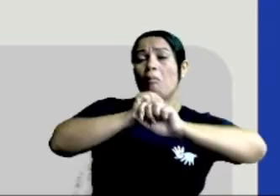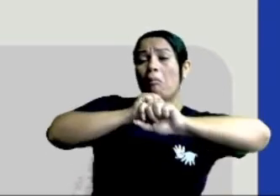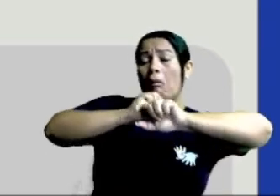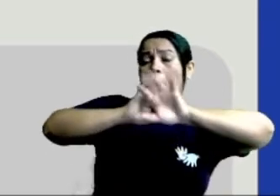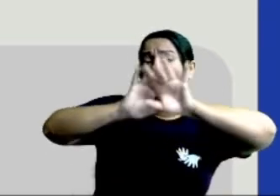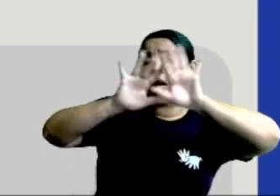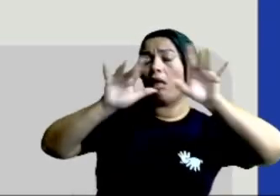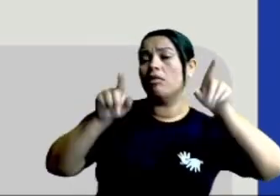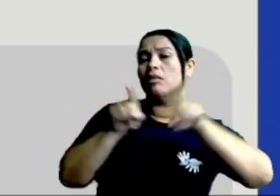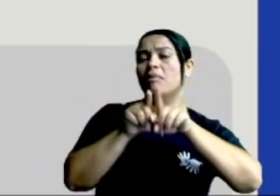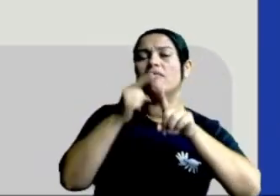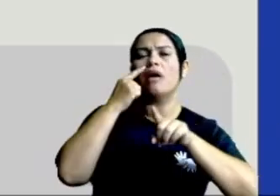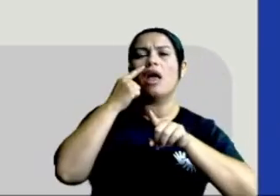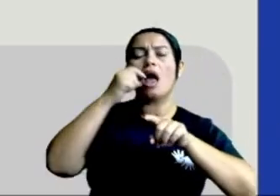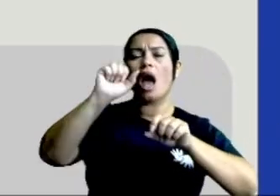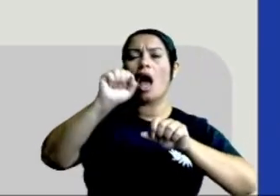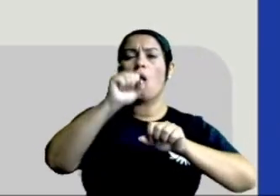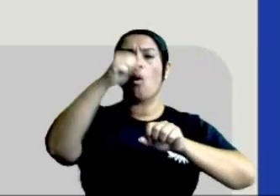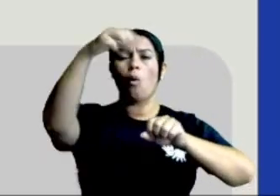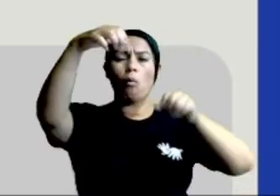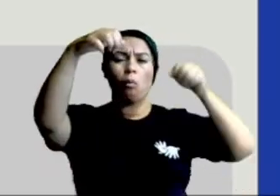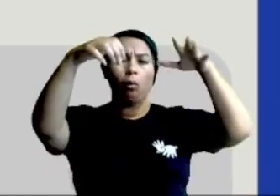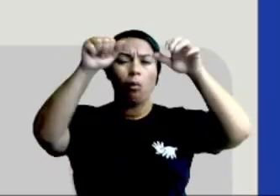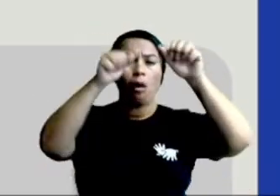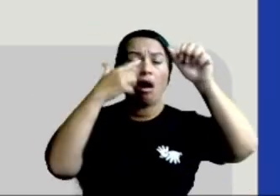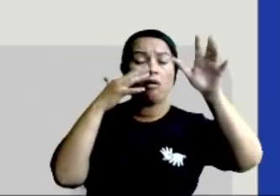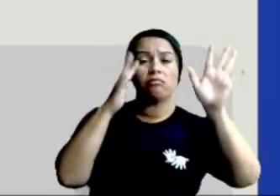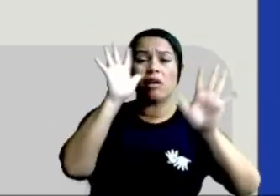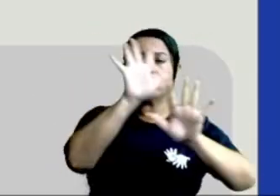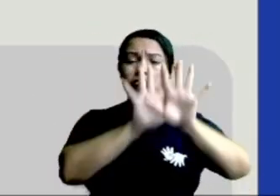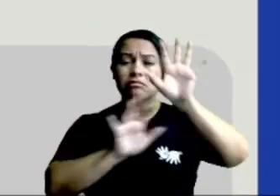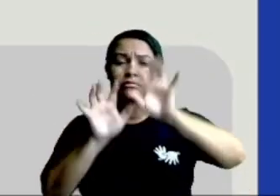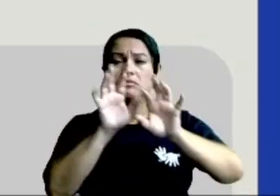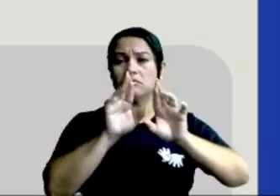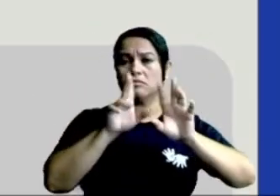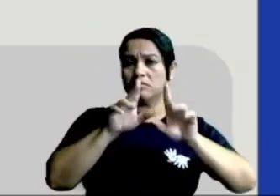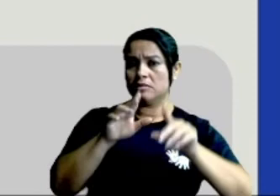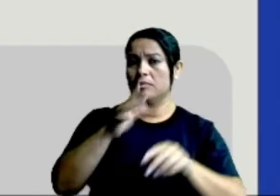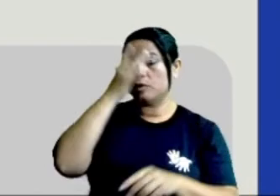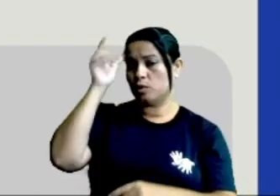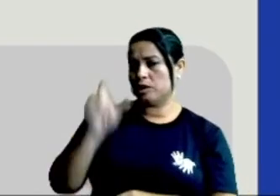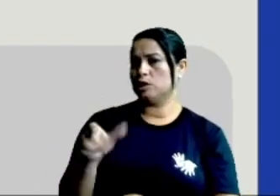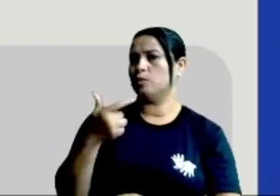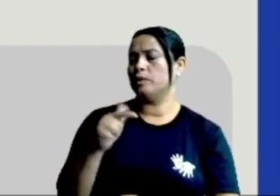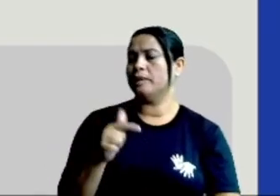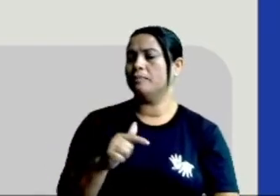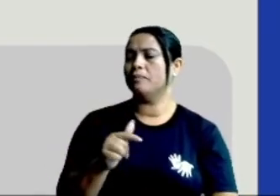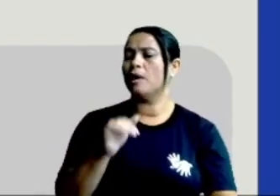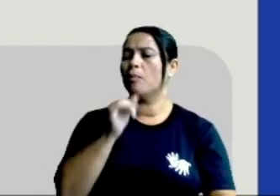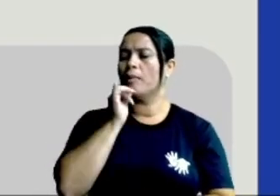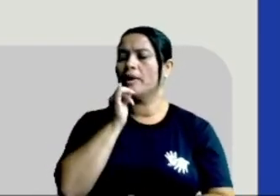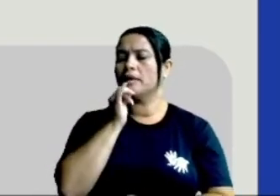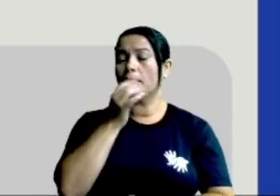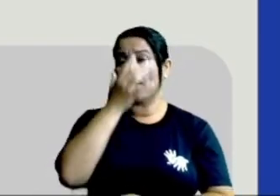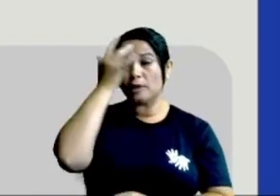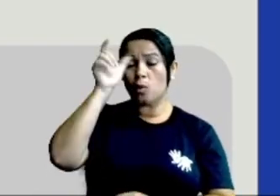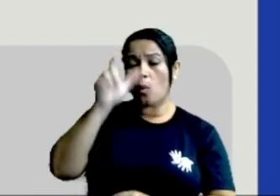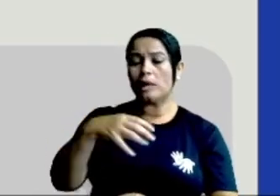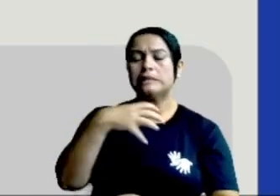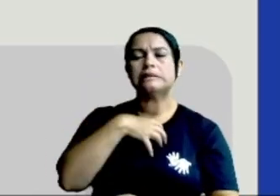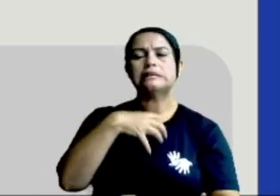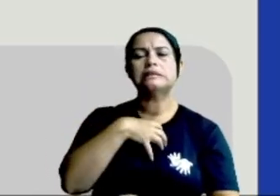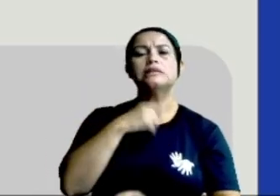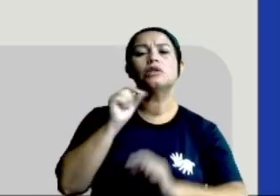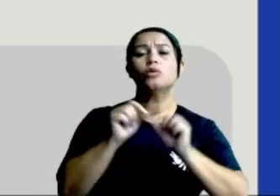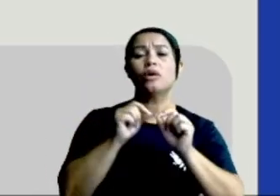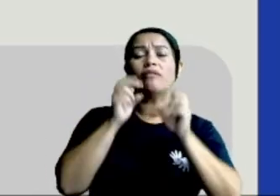vê as luzes de maneira diferente do que a pessoa que não tem, né? Então a pessoa com astigmatismo, ela vê